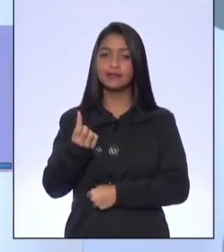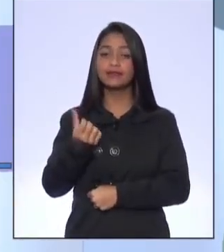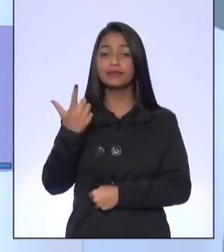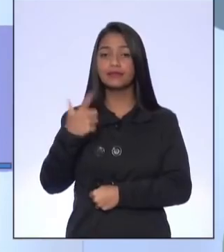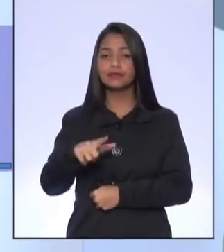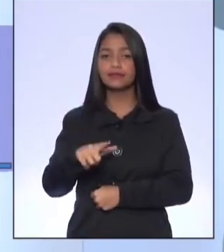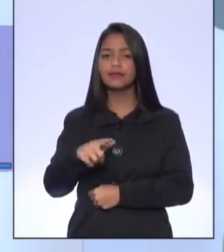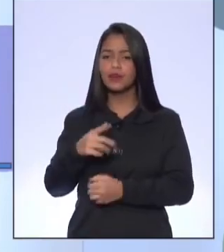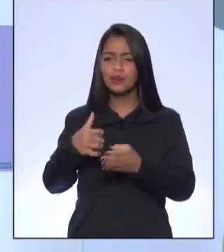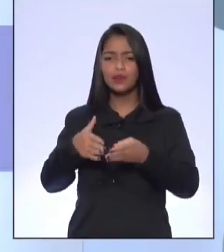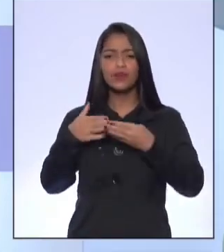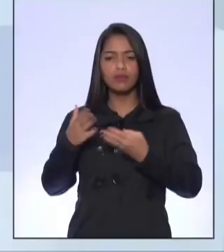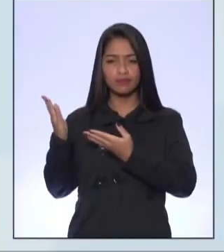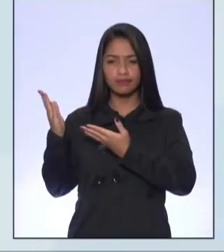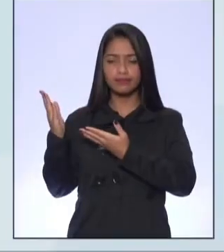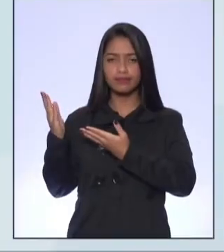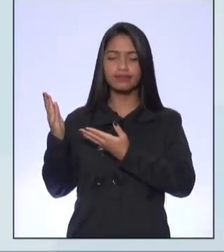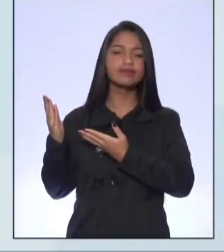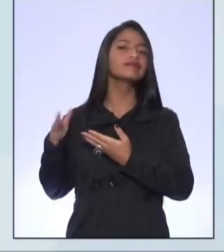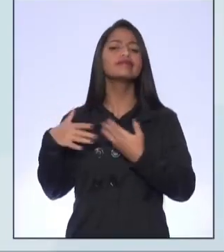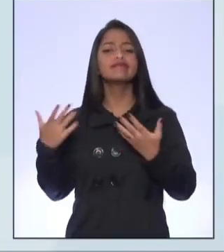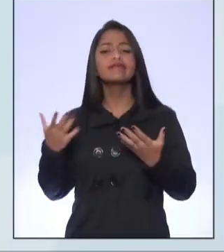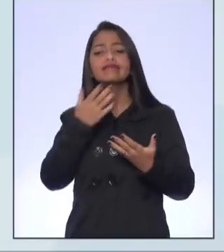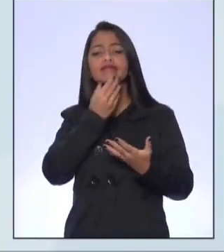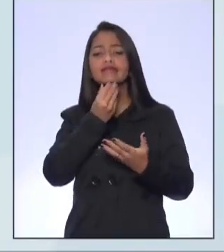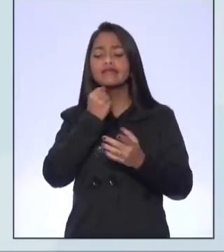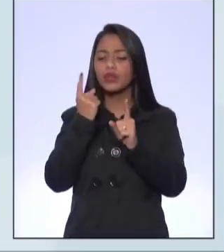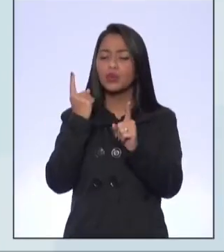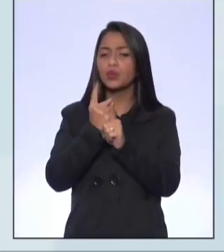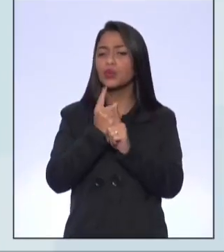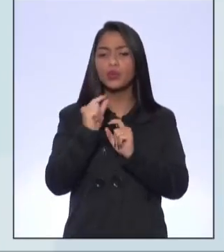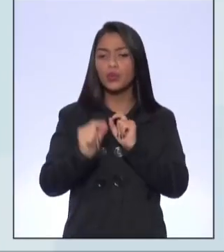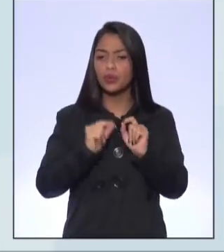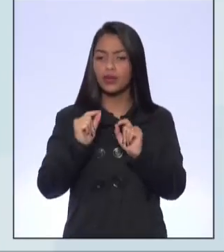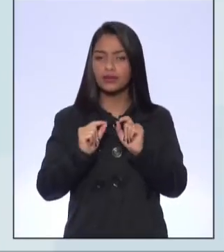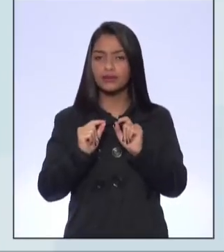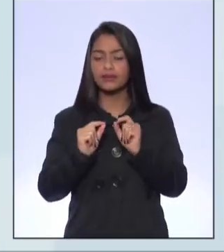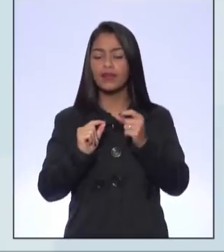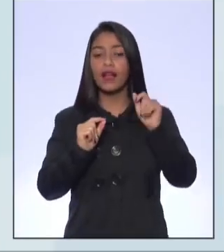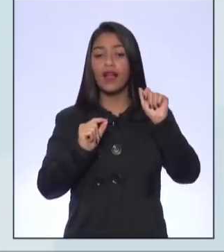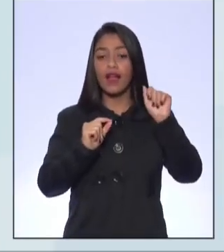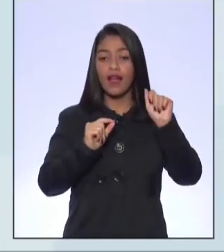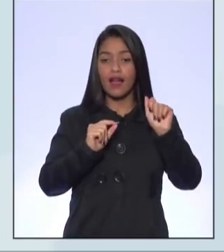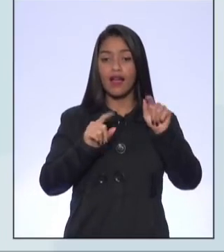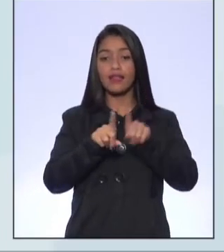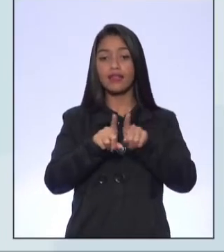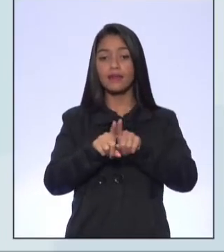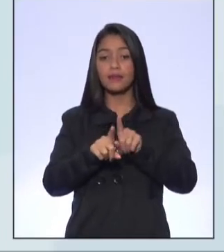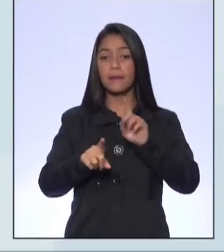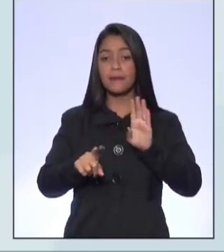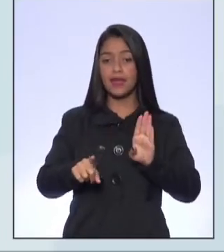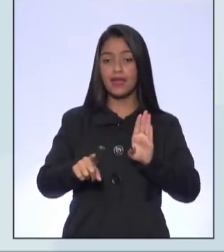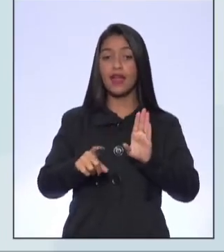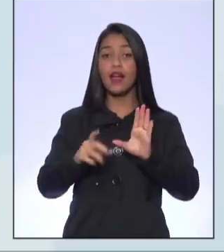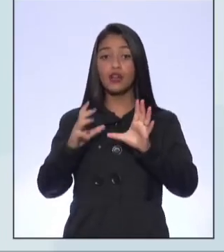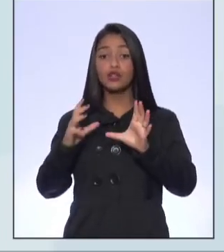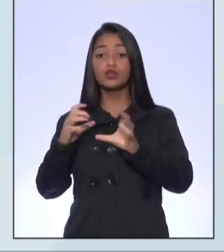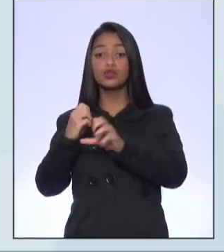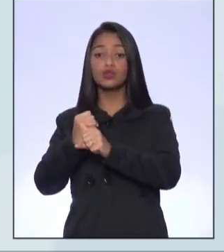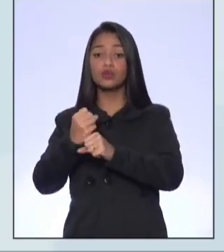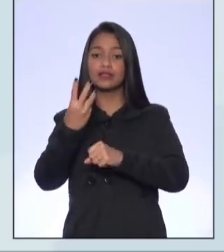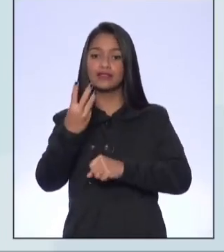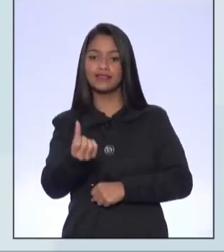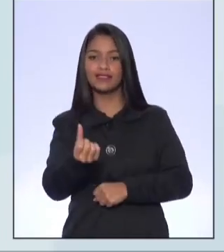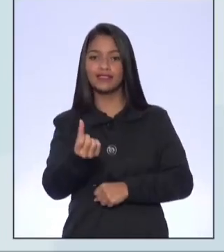tela, por favor. Aí ele observou que só a A e a B, a soma dava 36. Verdade.